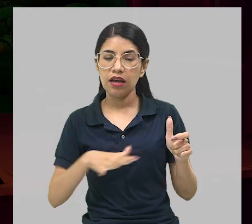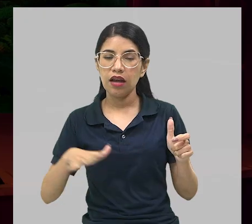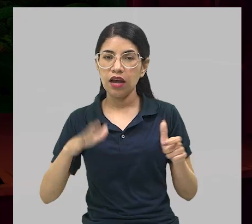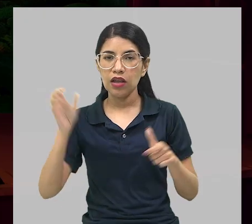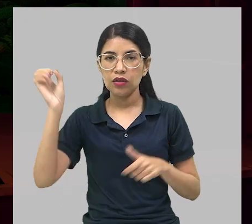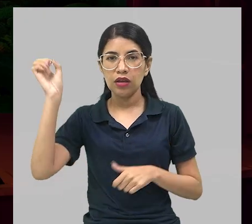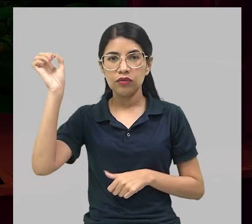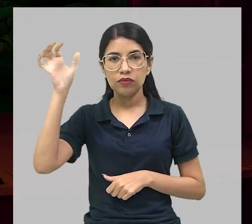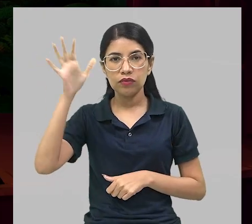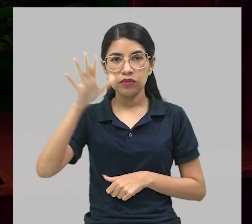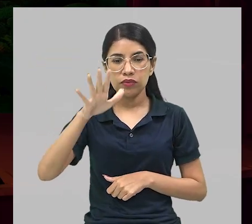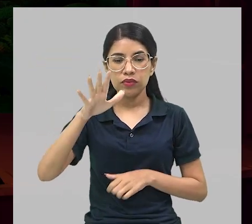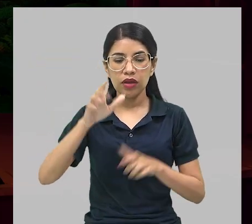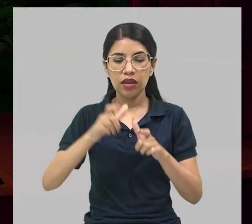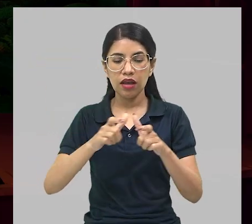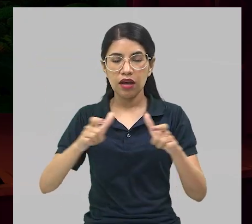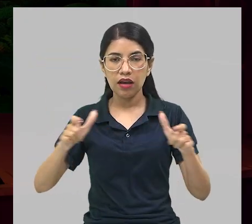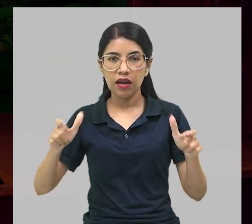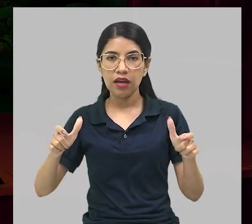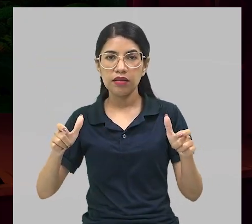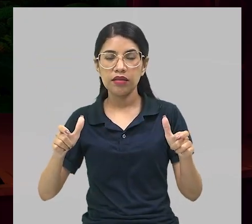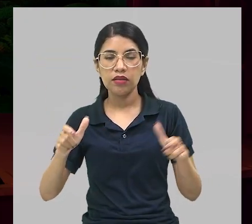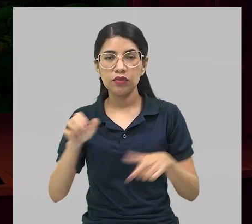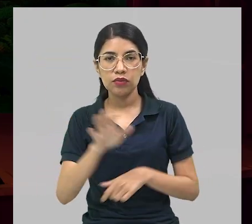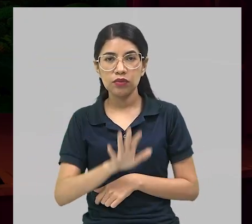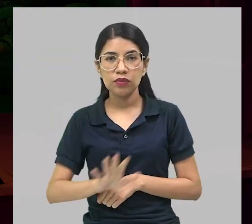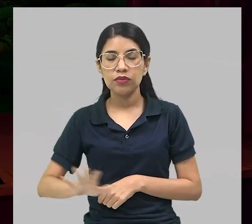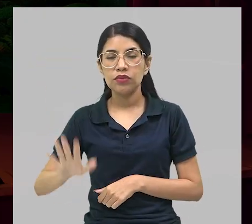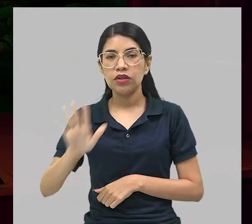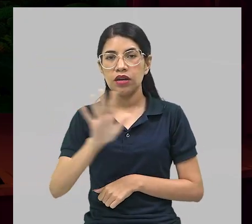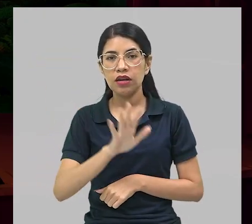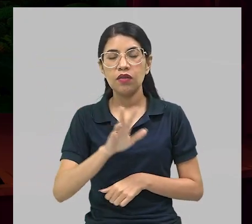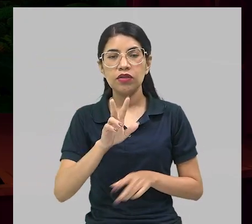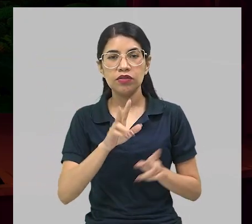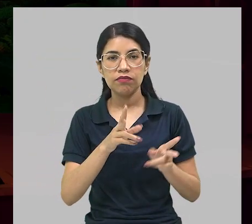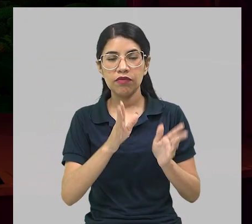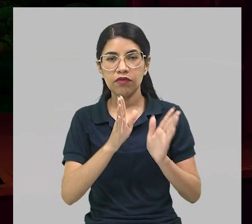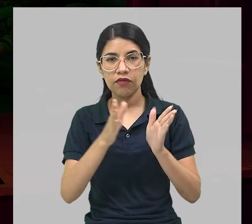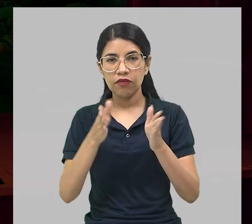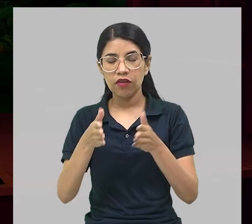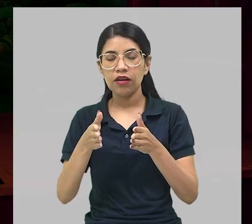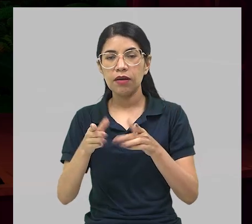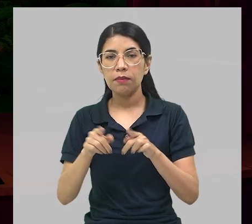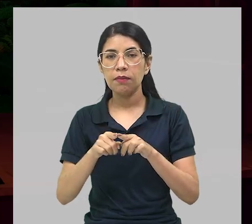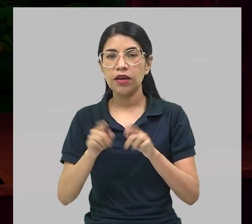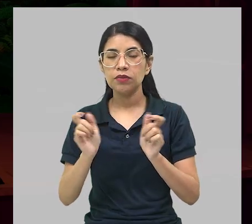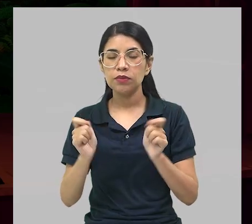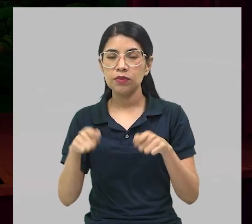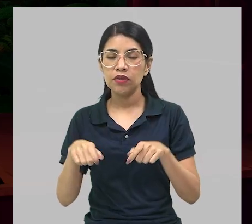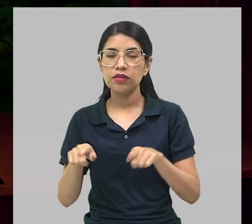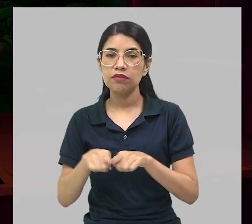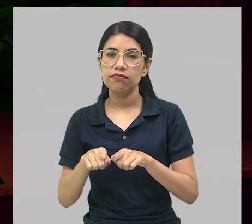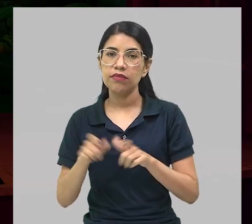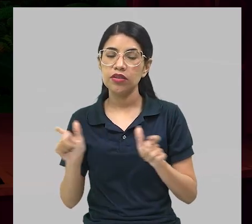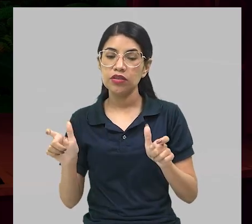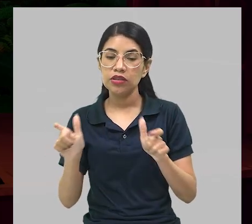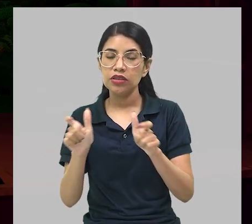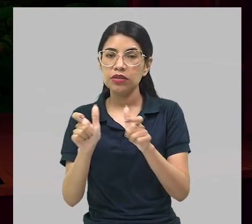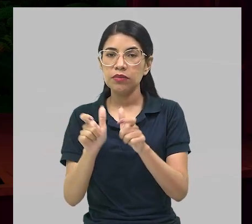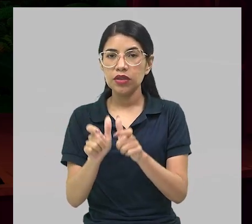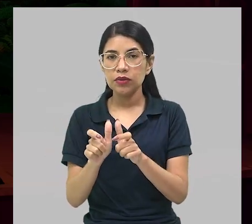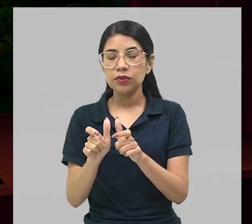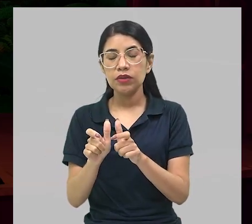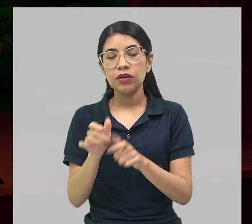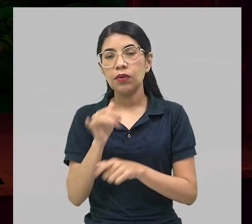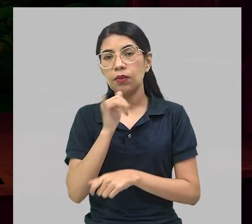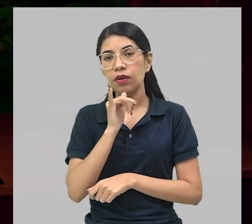todo iluminado, nós olhamos para o palco de uma forma geral, ou ela pode reduzir esse espaço,